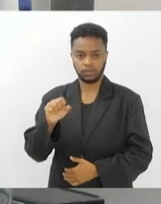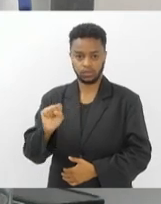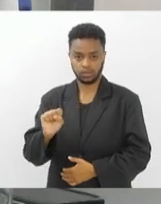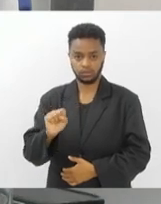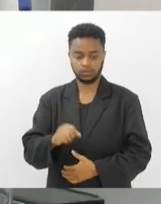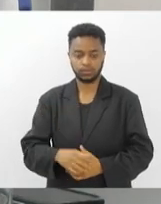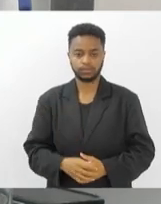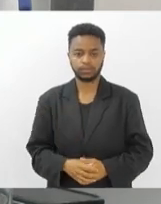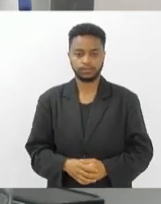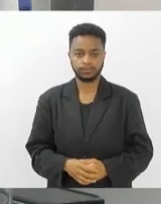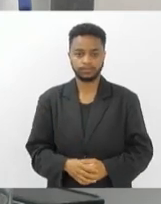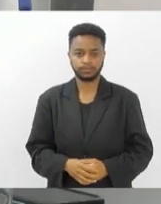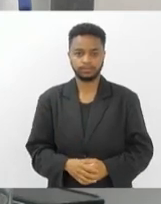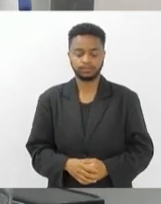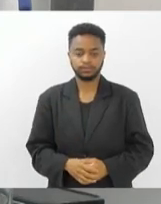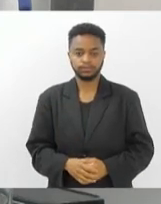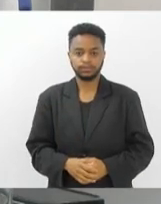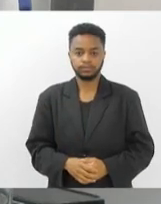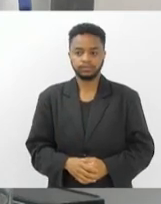78.